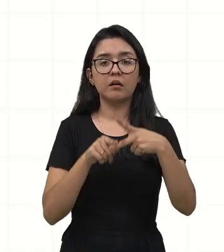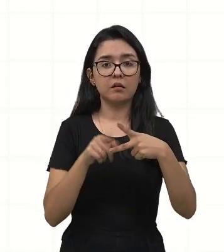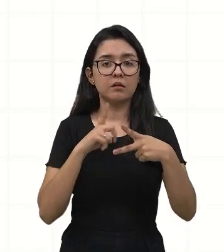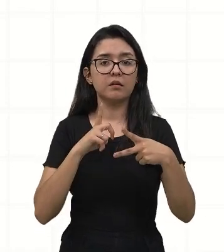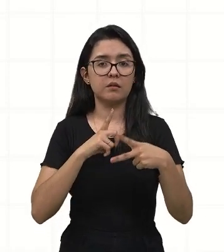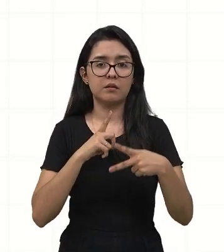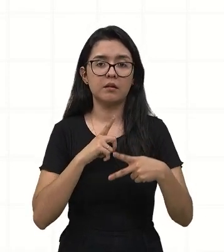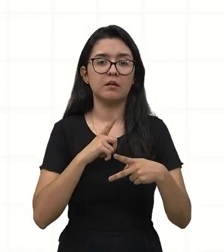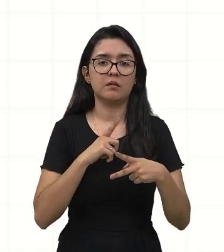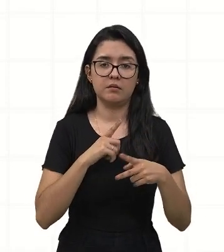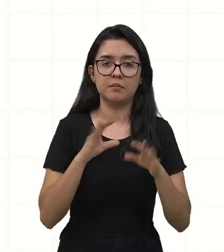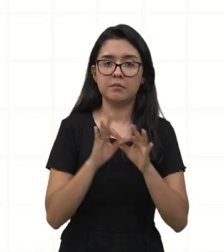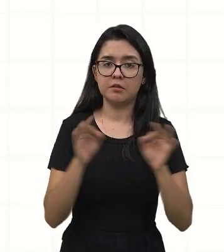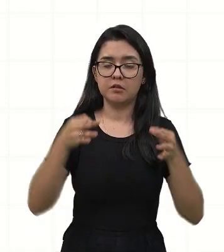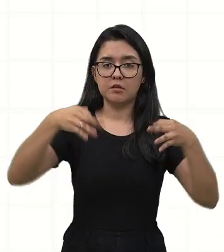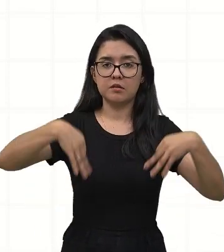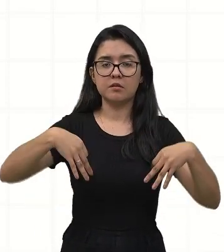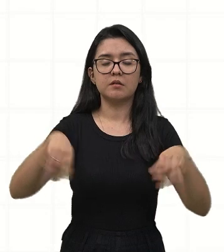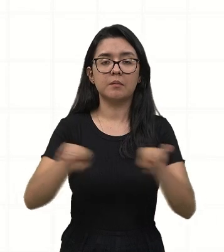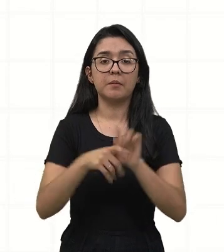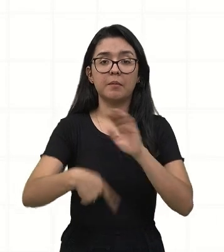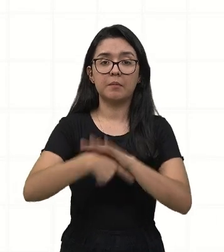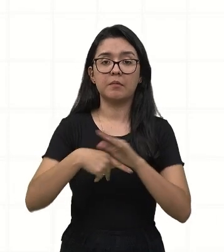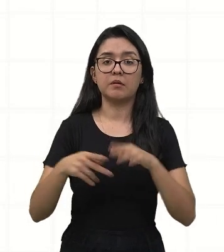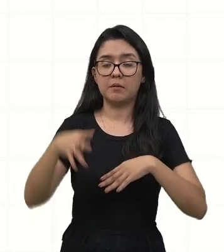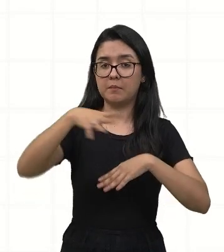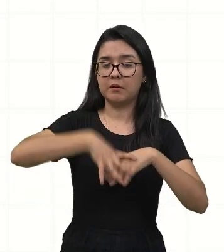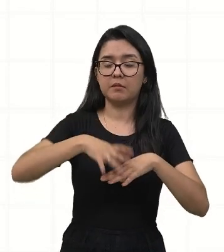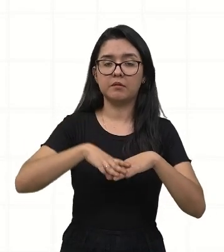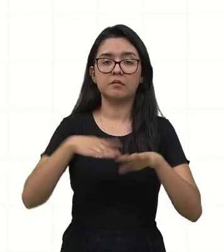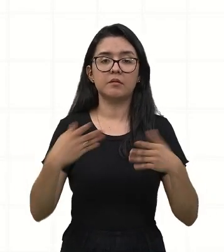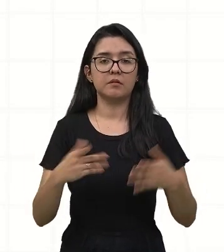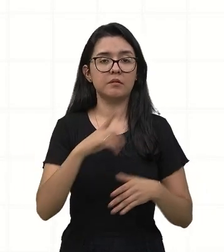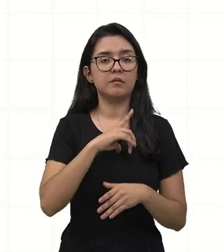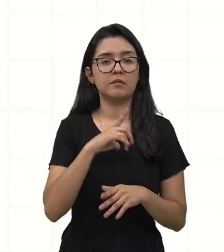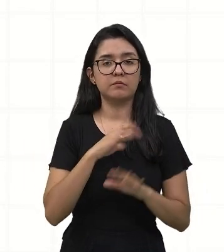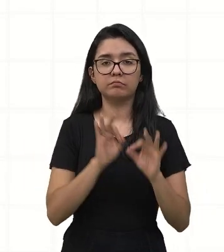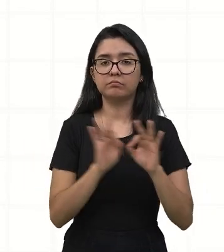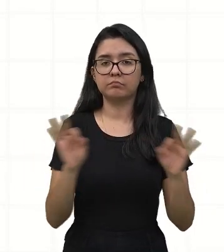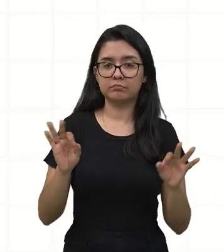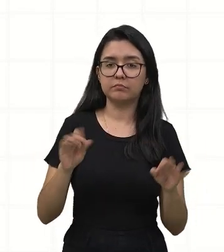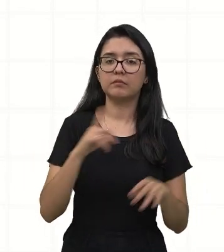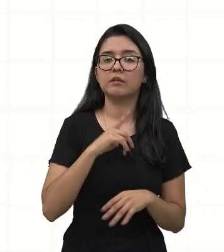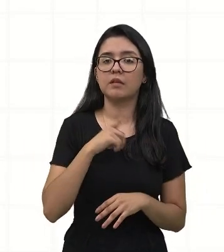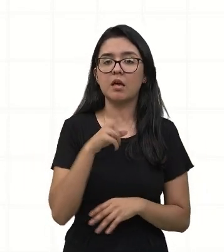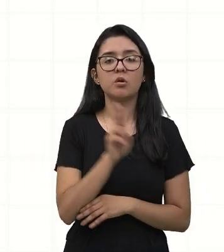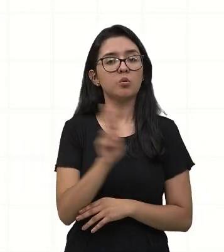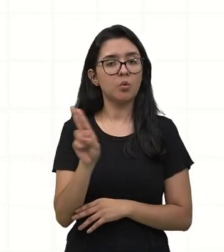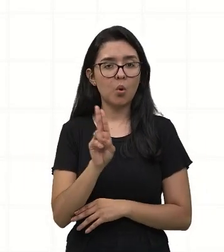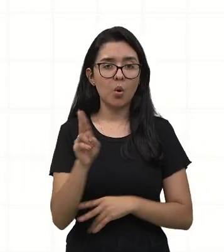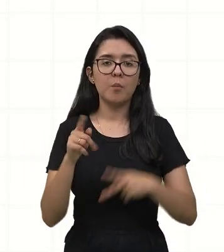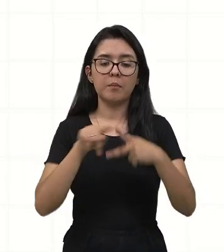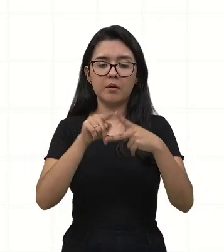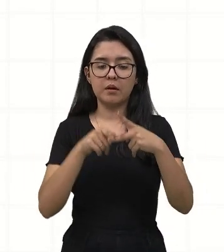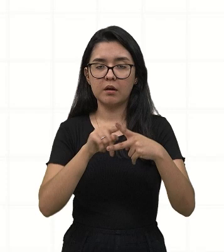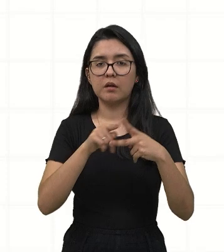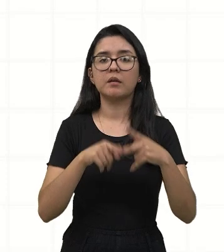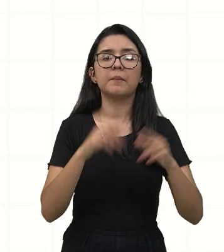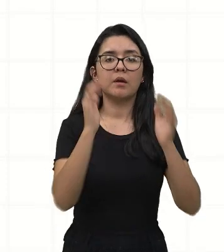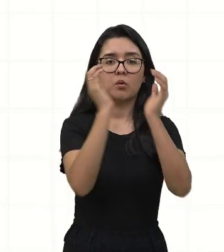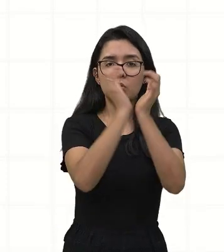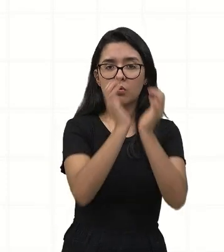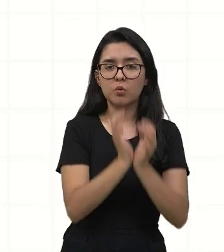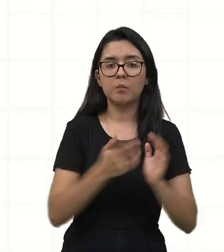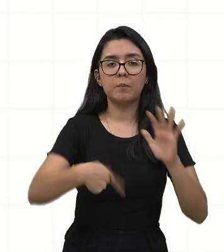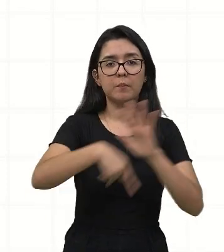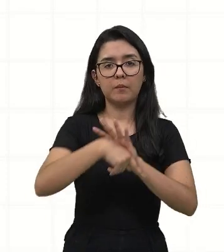medida, até porque nós tratamos isso de matemática, então ela tem uma medida, esse ângulo tem nome, tem classificação,